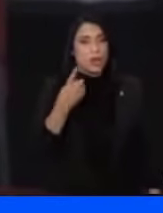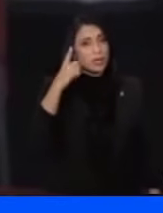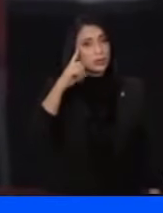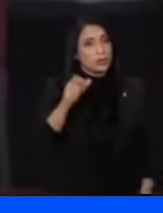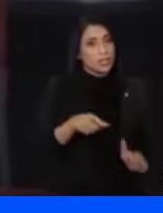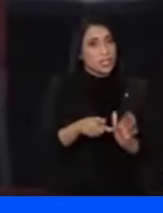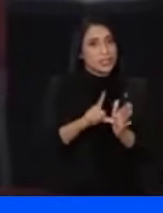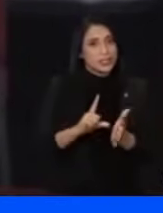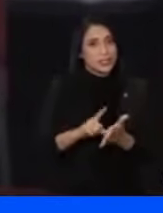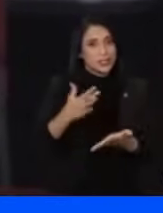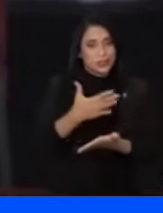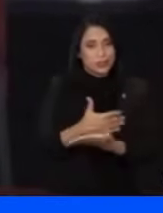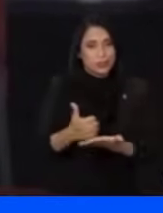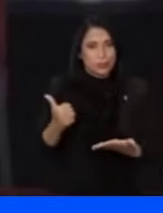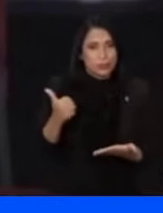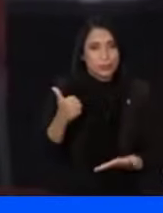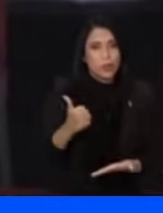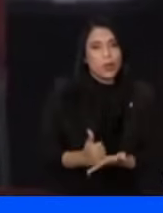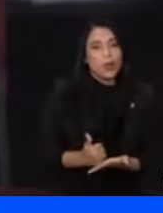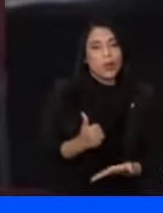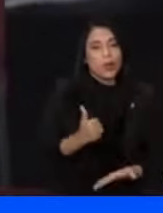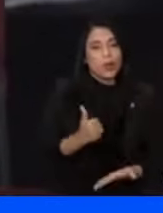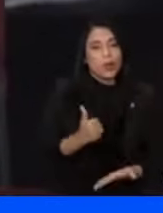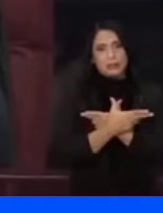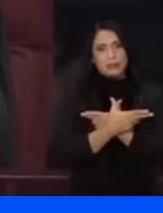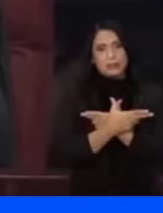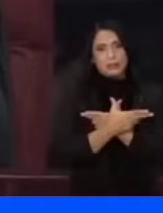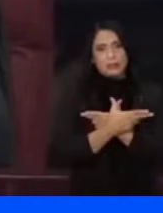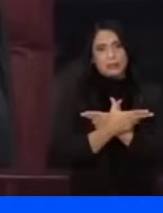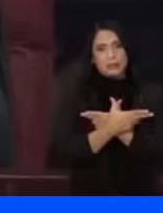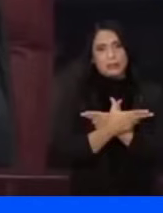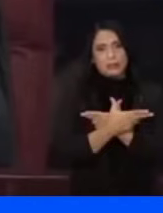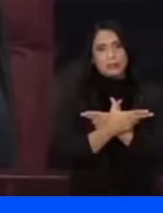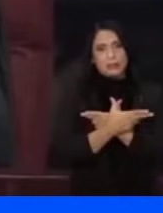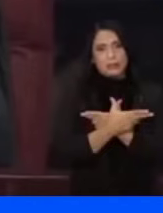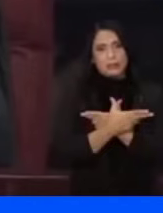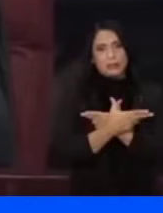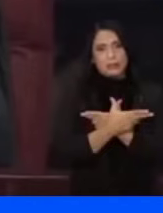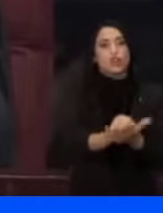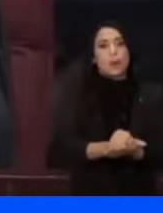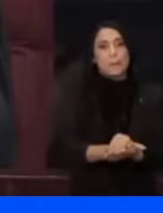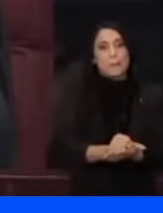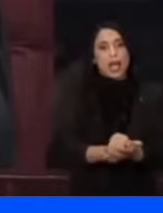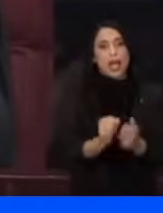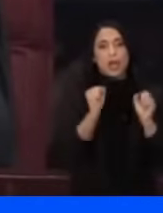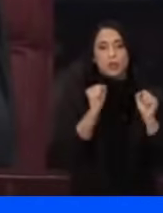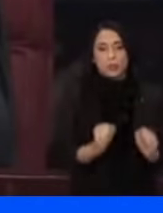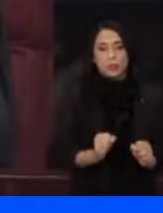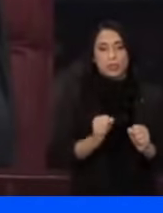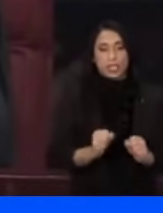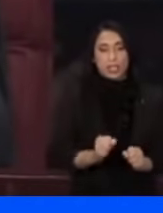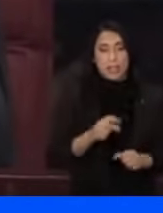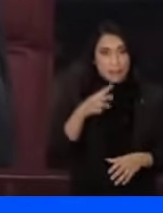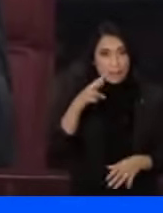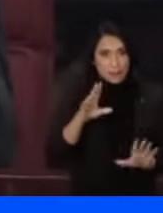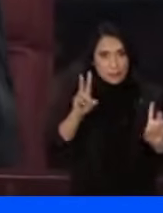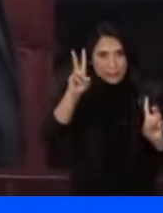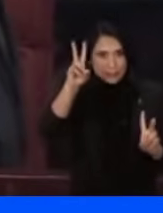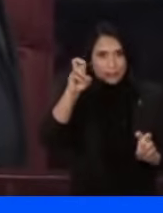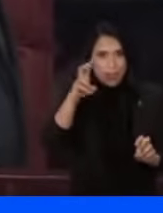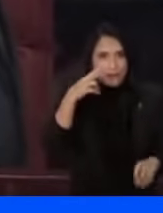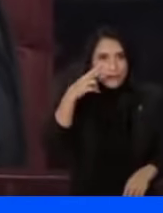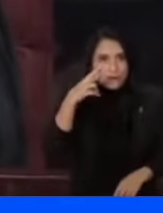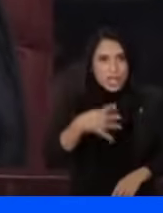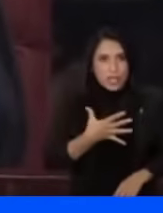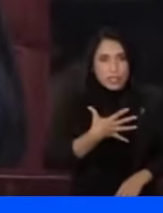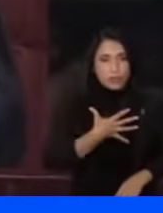da tentativa de golpe de Estado, um filho teu não foge à luta, ou ficar a pátria